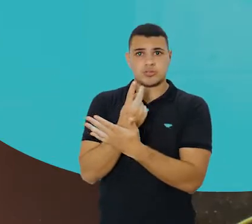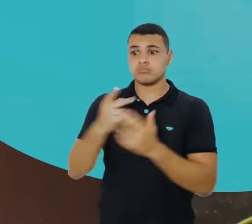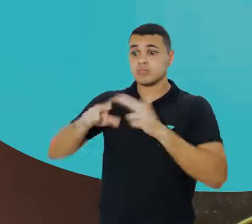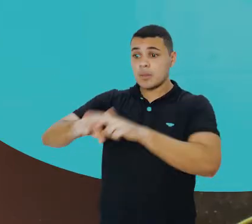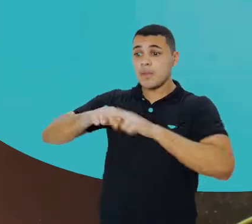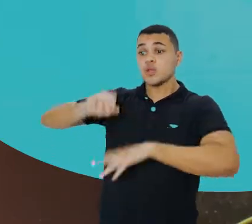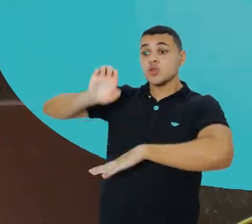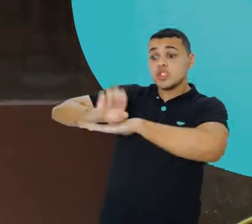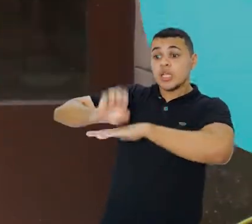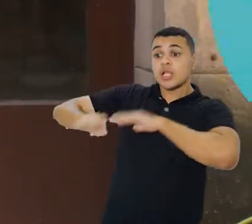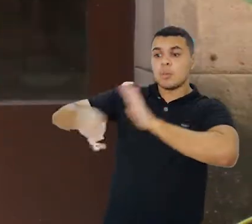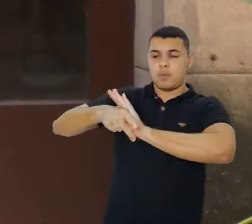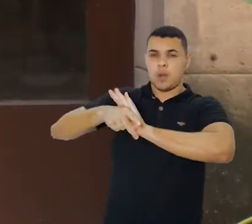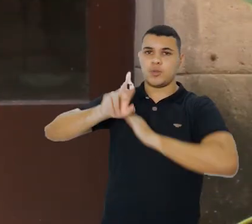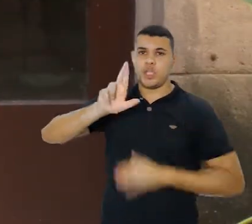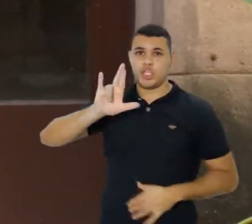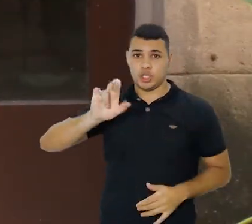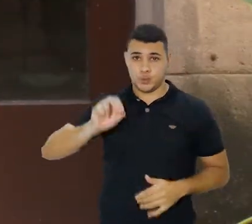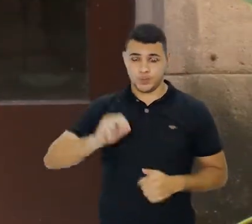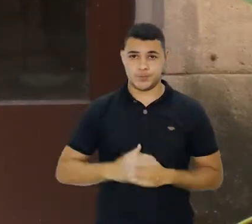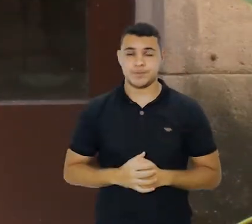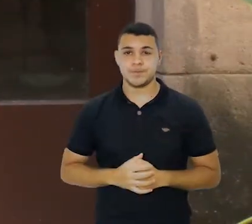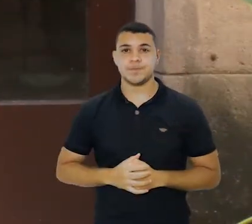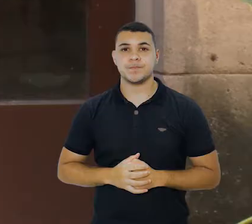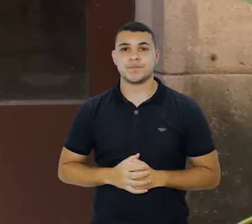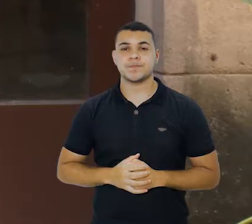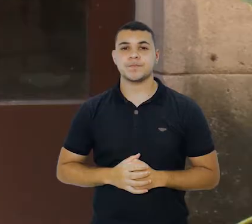casos oriundos do estado do Rio de Janeiro?